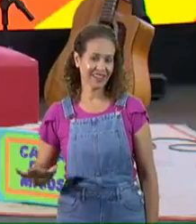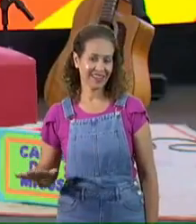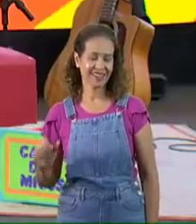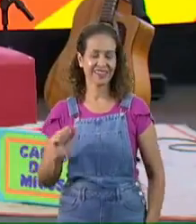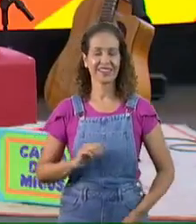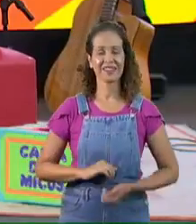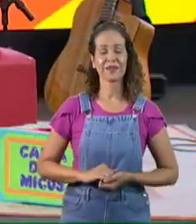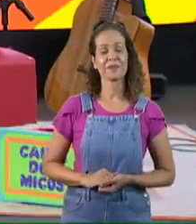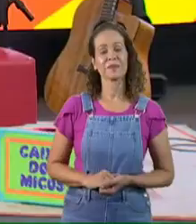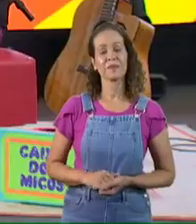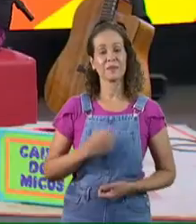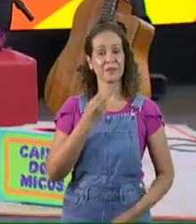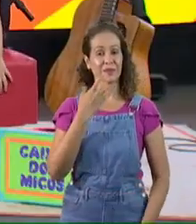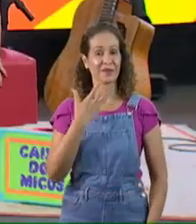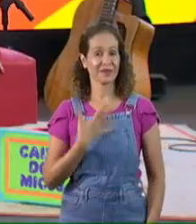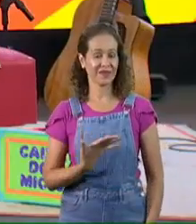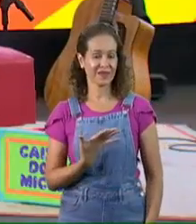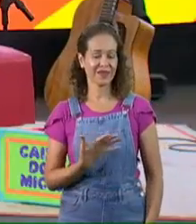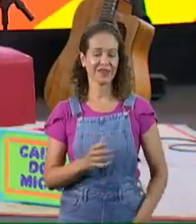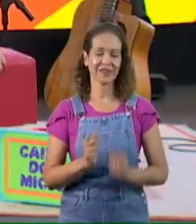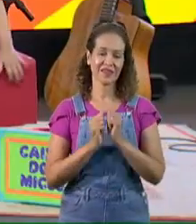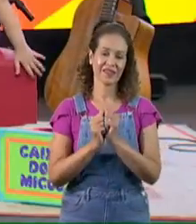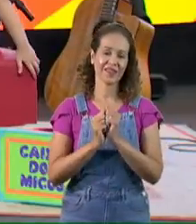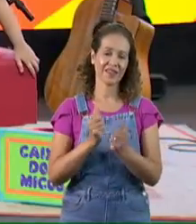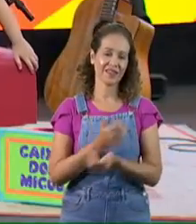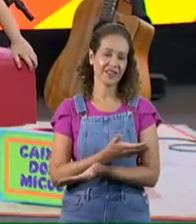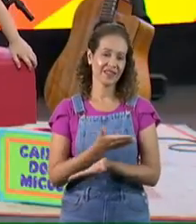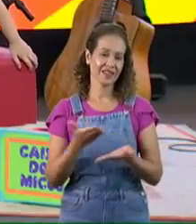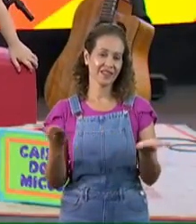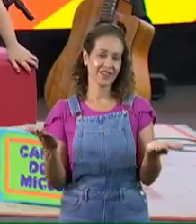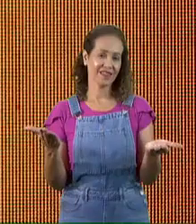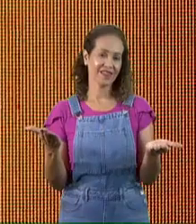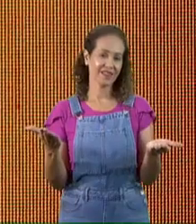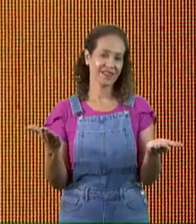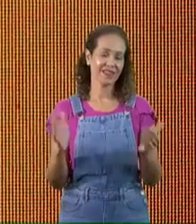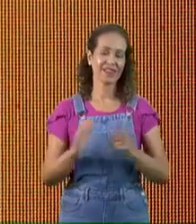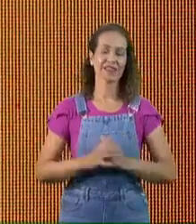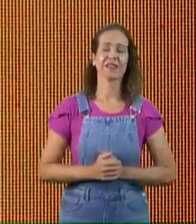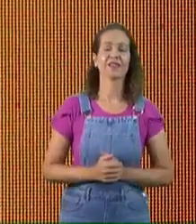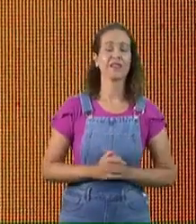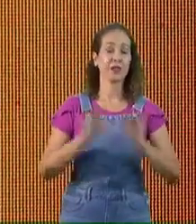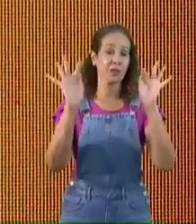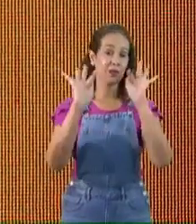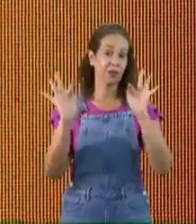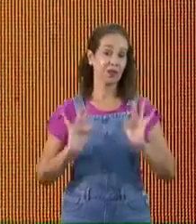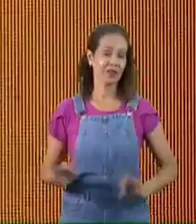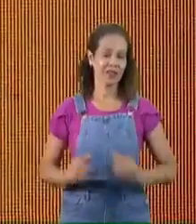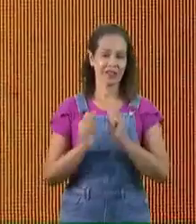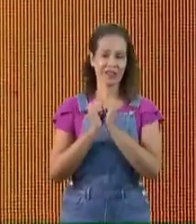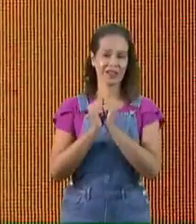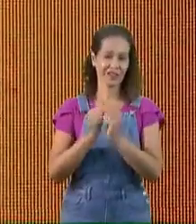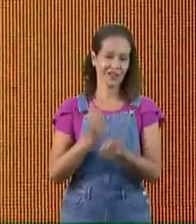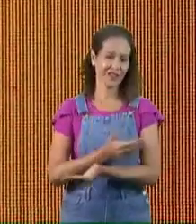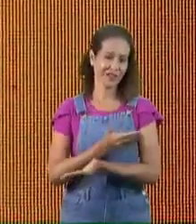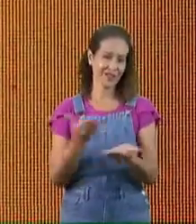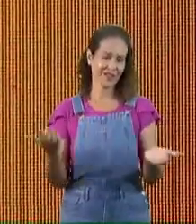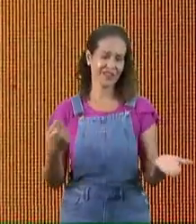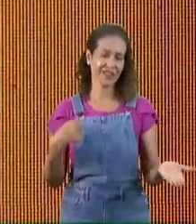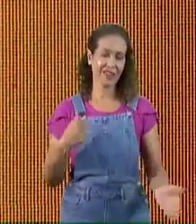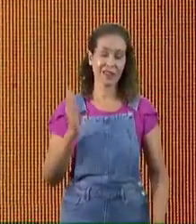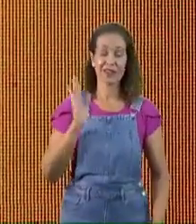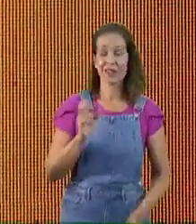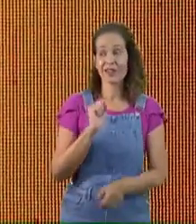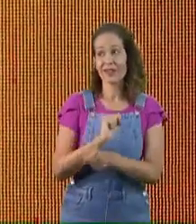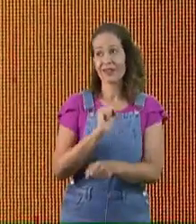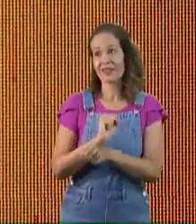muito bom. É muito bom ter vocês aqui, viu? Olha para mim aqui. Estou muito feliz de ter vocês aqui. Eu já estava se